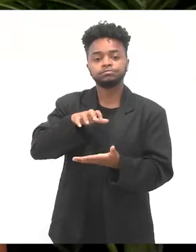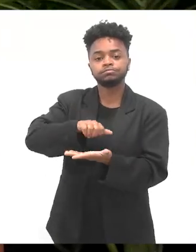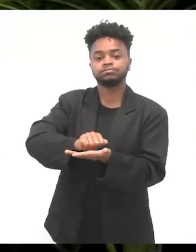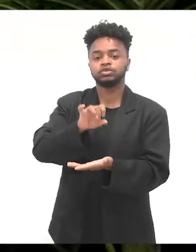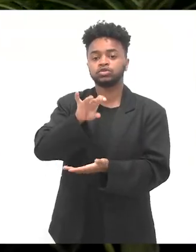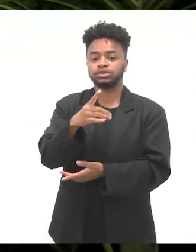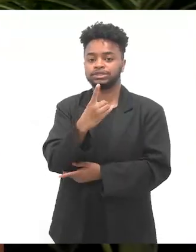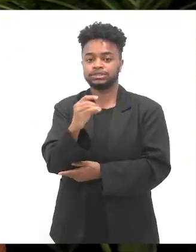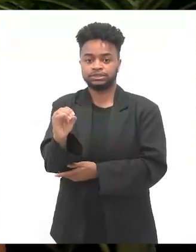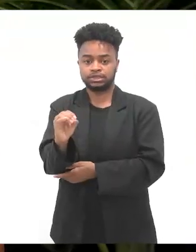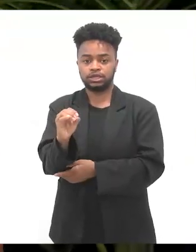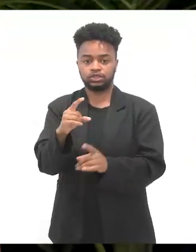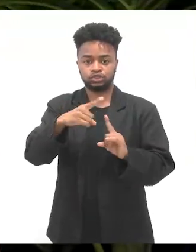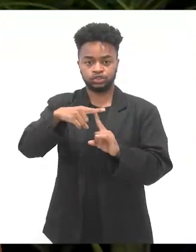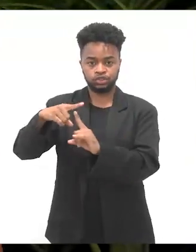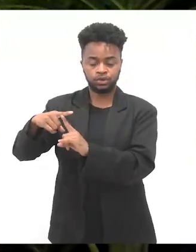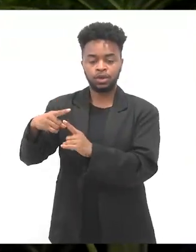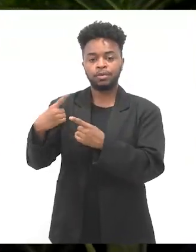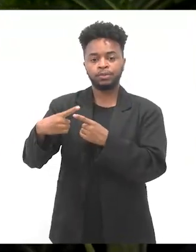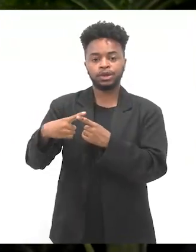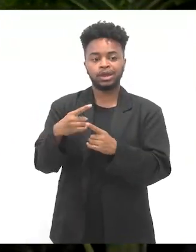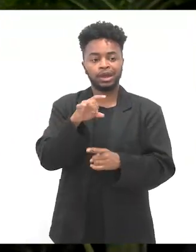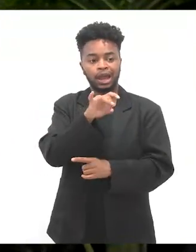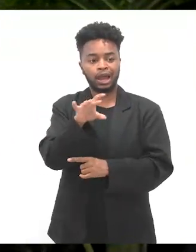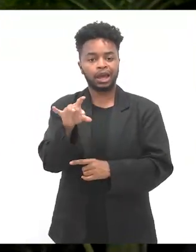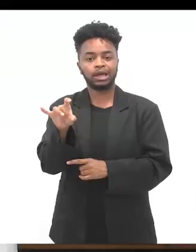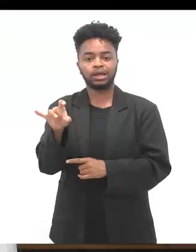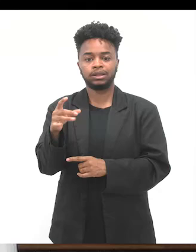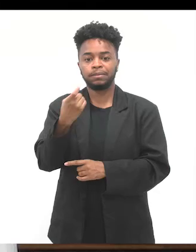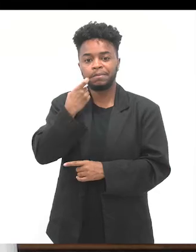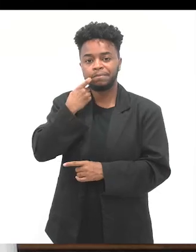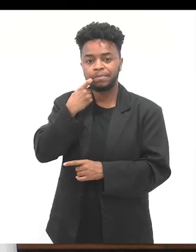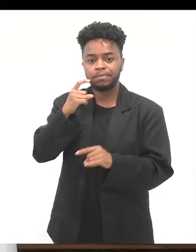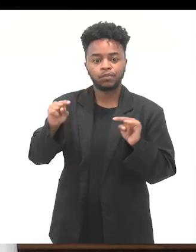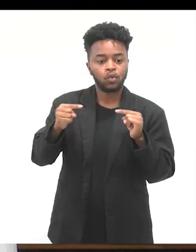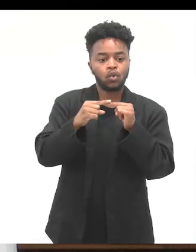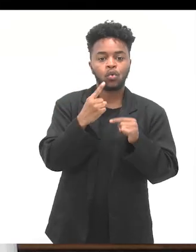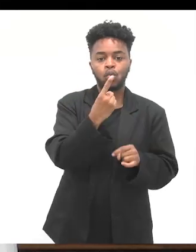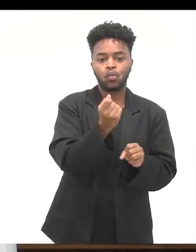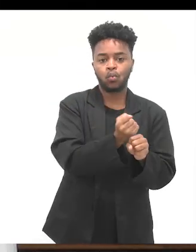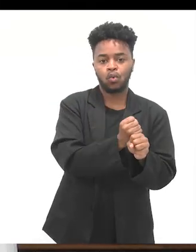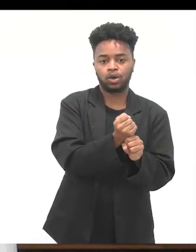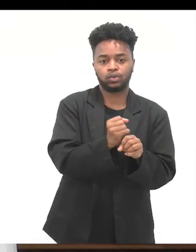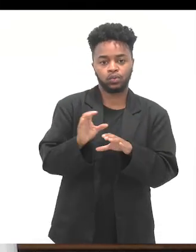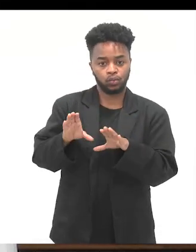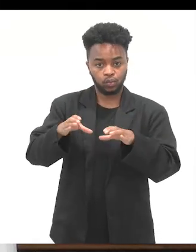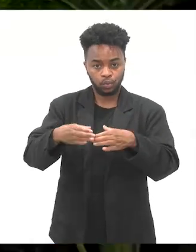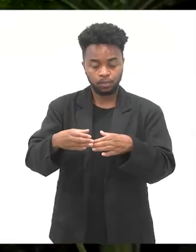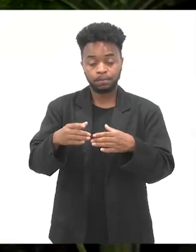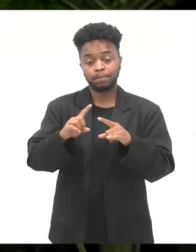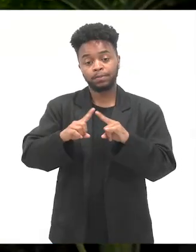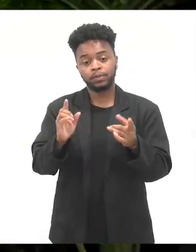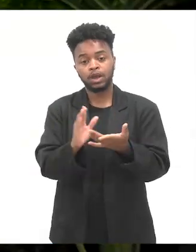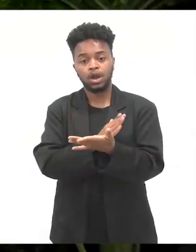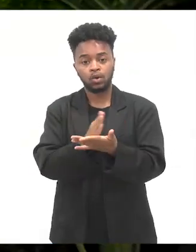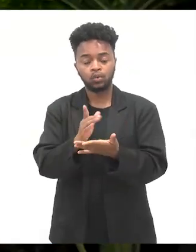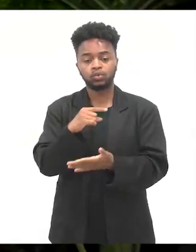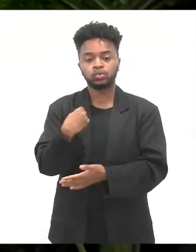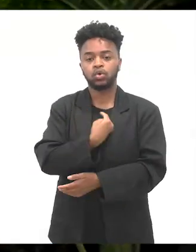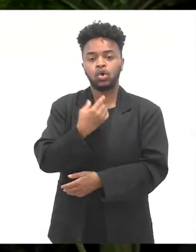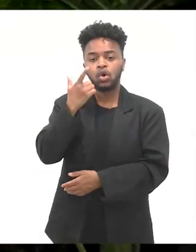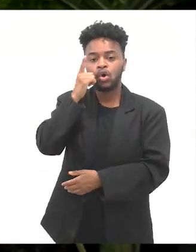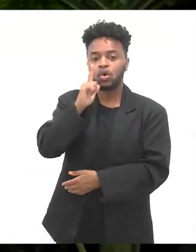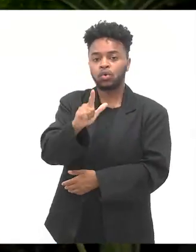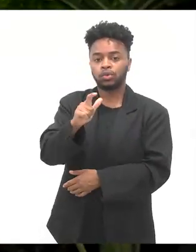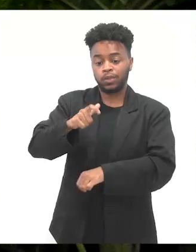uma espécie, um pescado para cada ano de existência da colônia Z13. Algumas espécies a gente conseguiu, assim